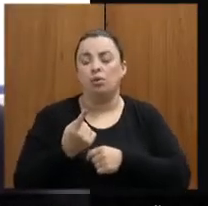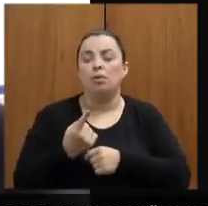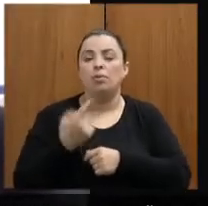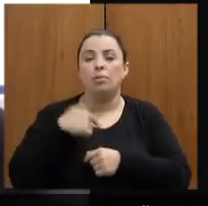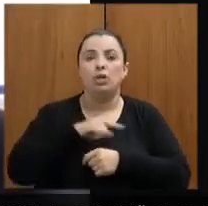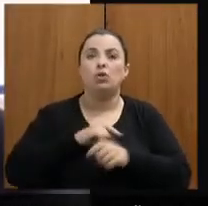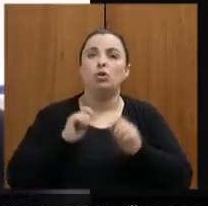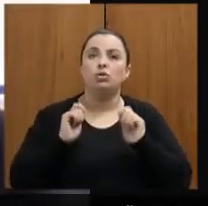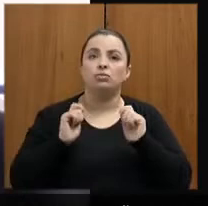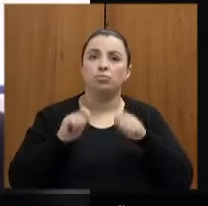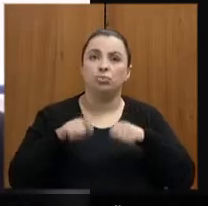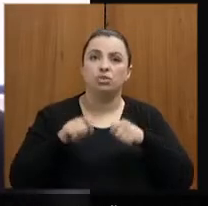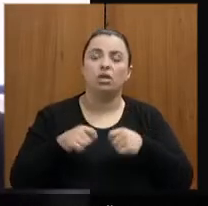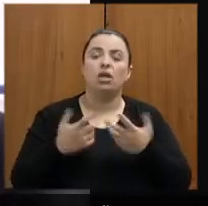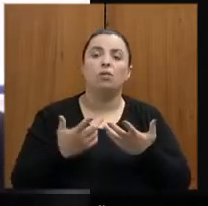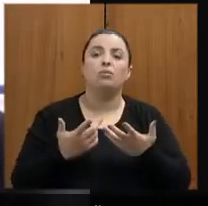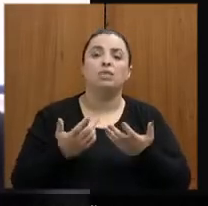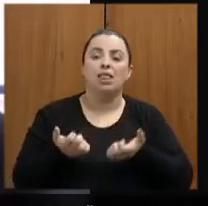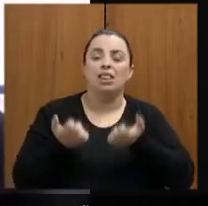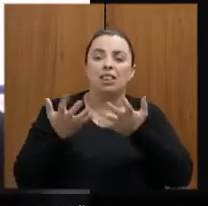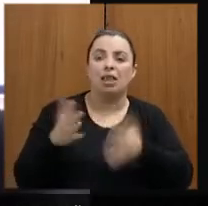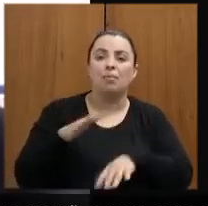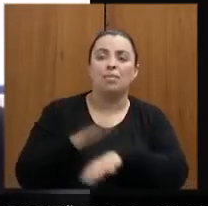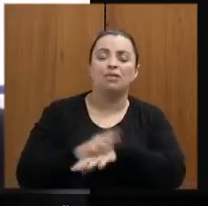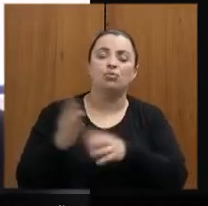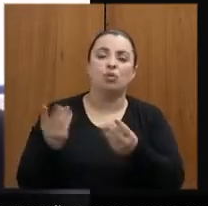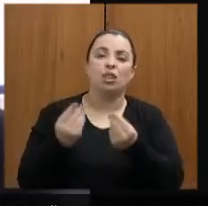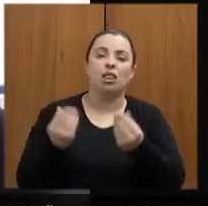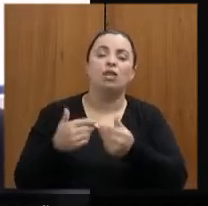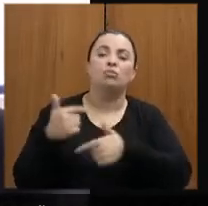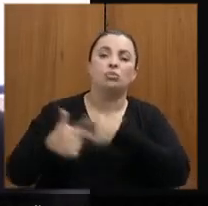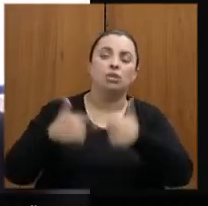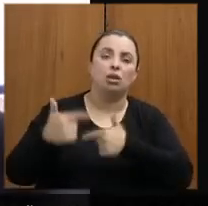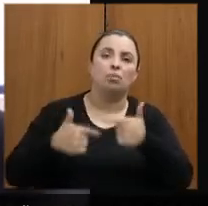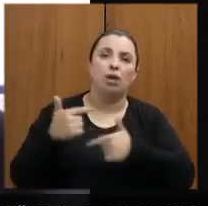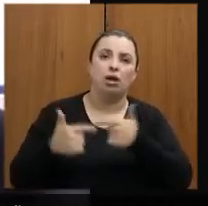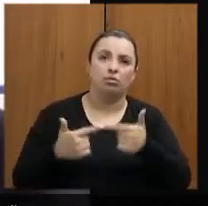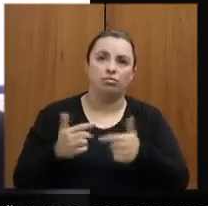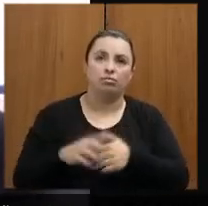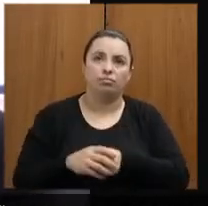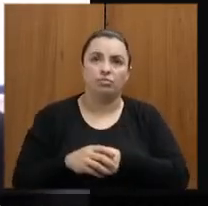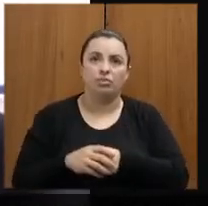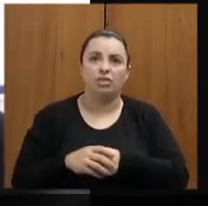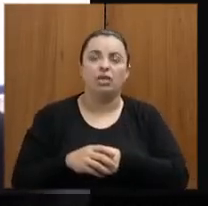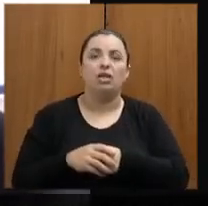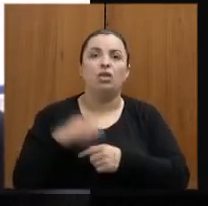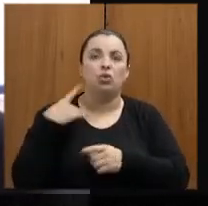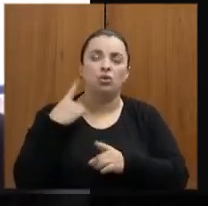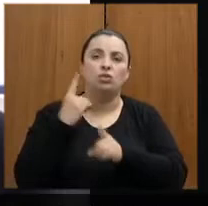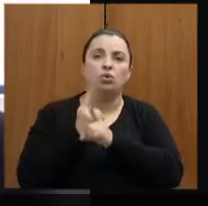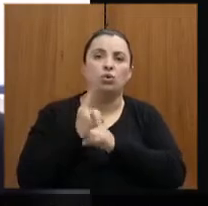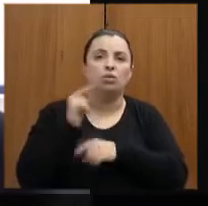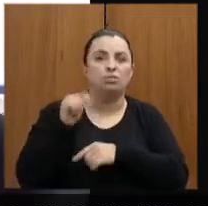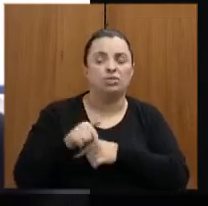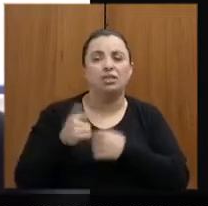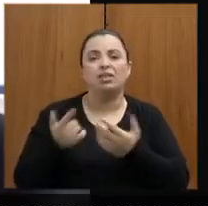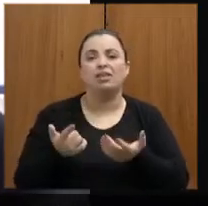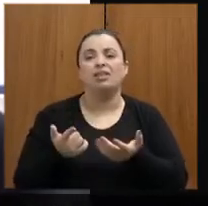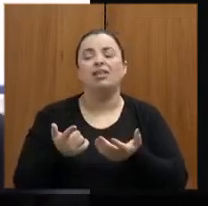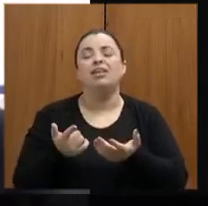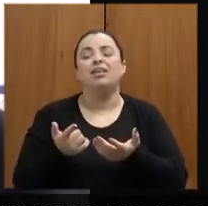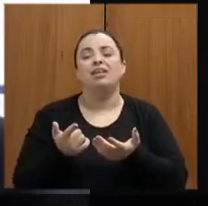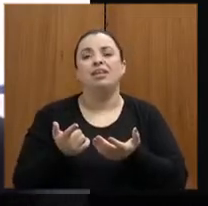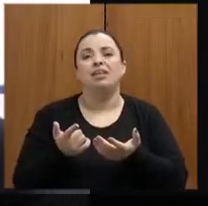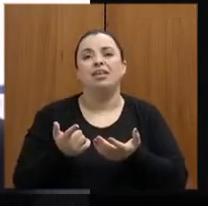tão pouco mais de forno os nossos trabalhadores depois de amanhã nós estaremos aqui hoje aqui que te encontrando e colocado em dia